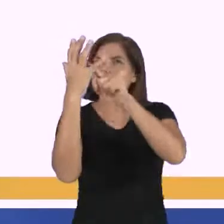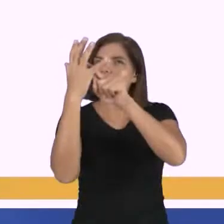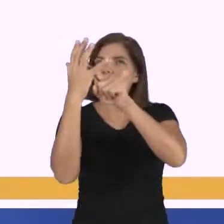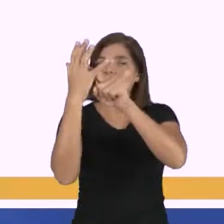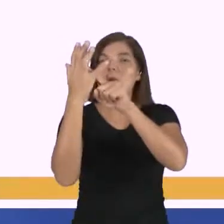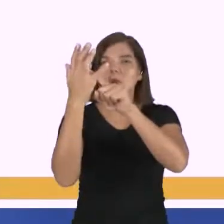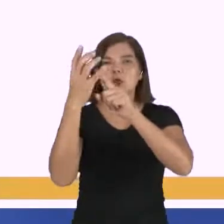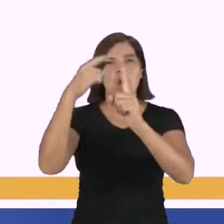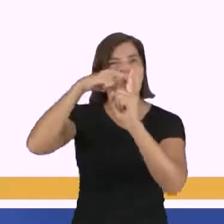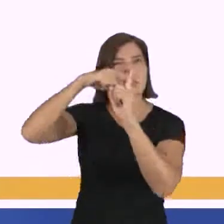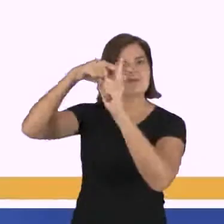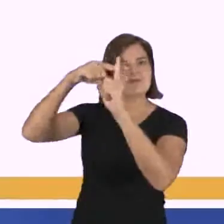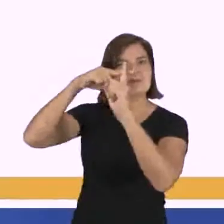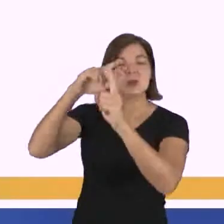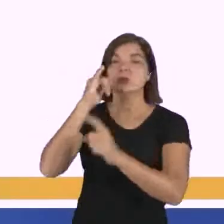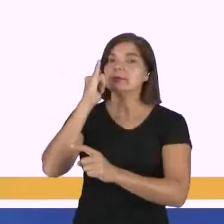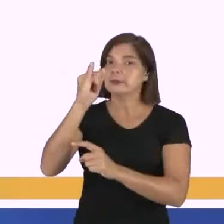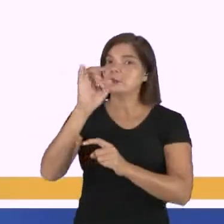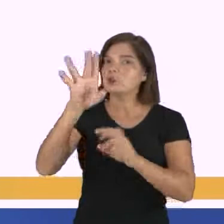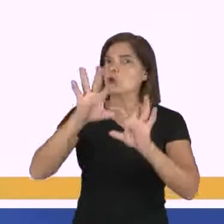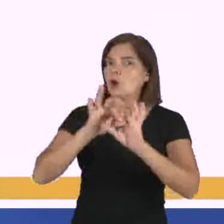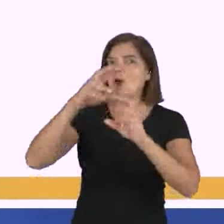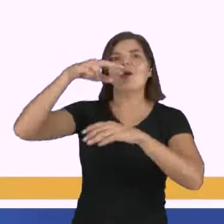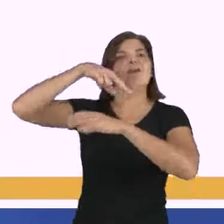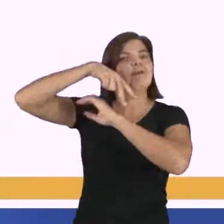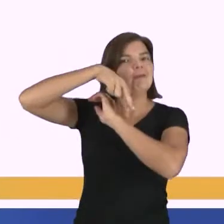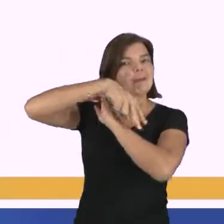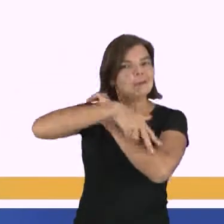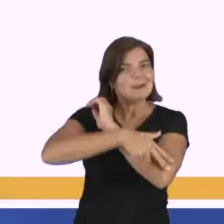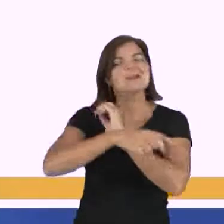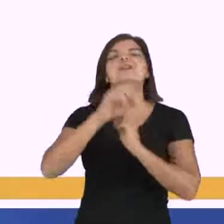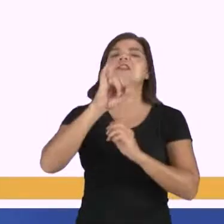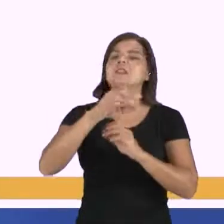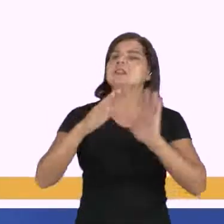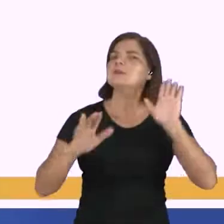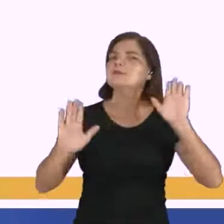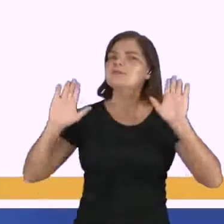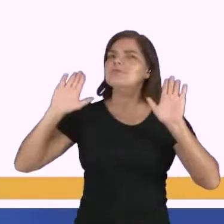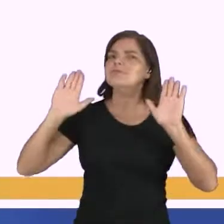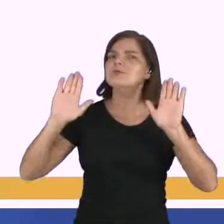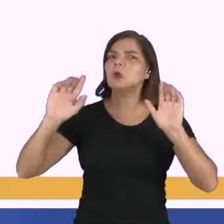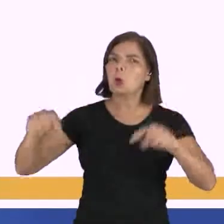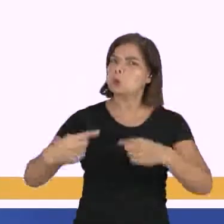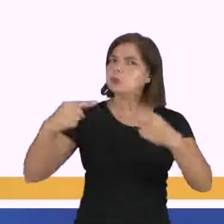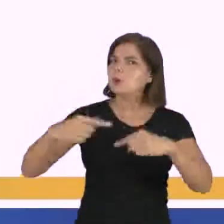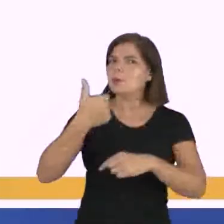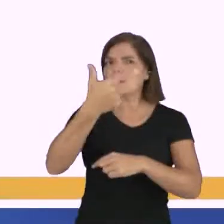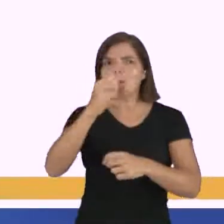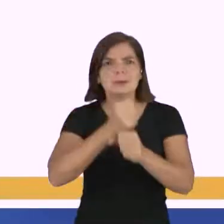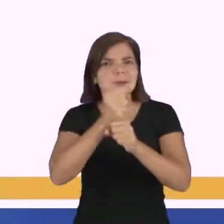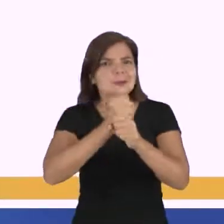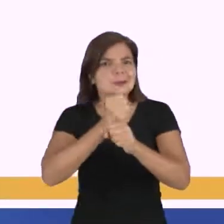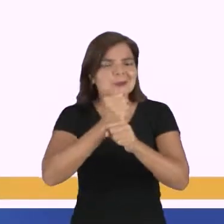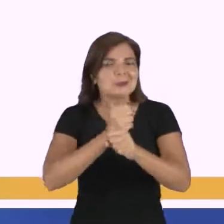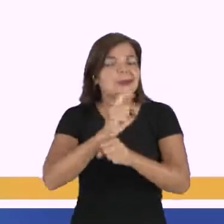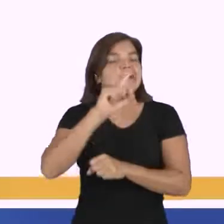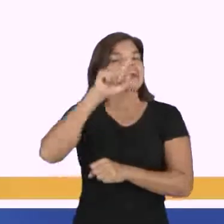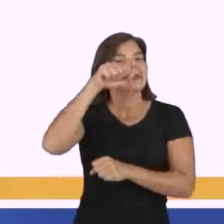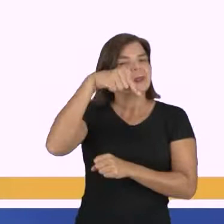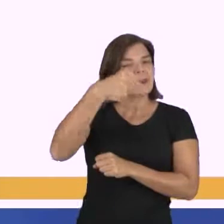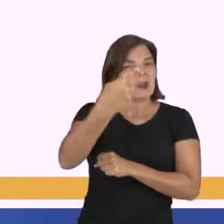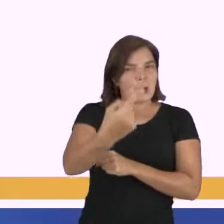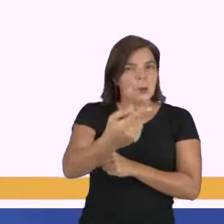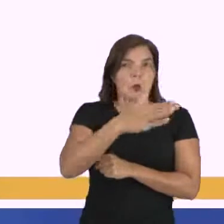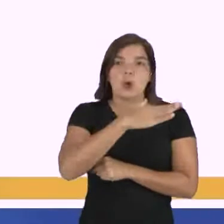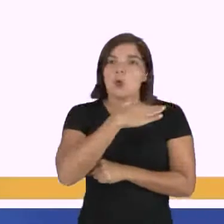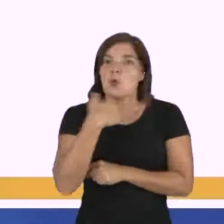da árvore uma cruz e disse que só o deixaria descer se ele prometesse não perturbá-lo por 10 anos. pouco tempo depois de